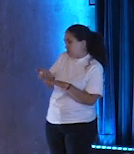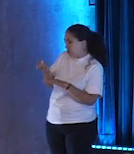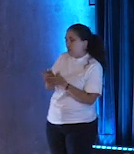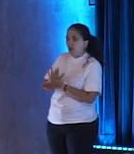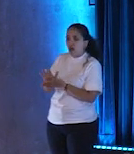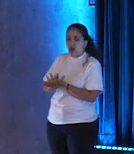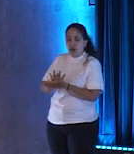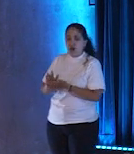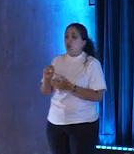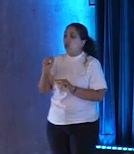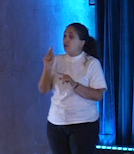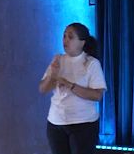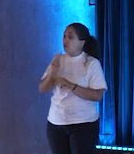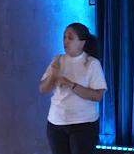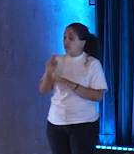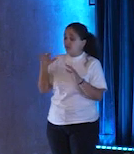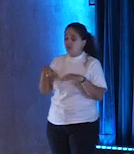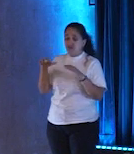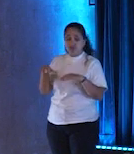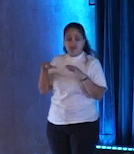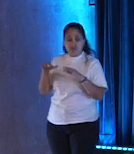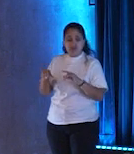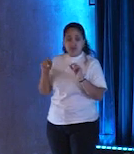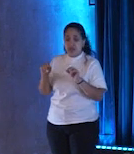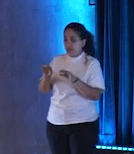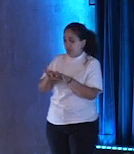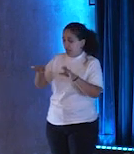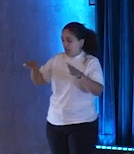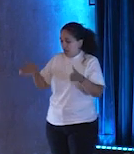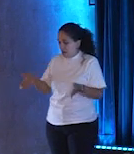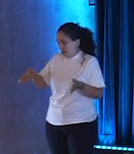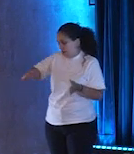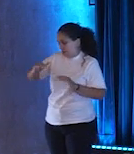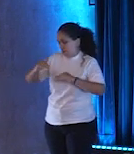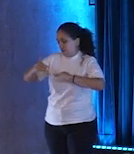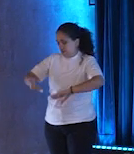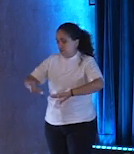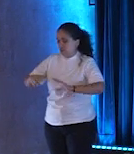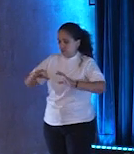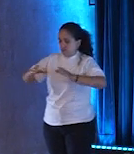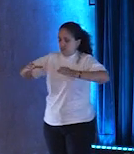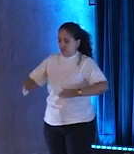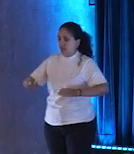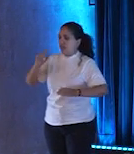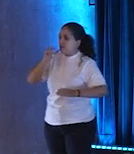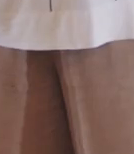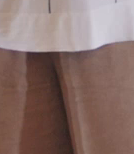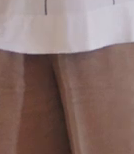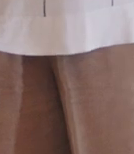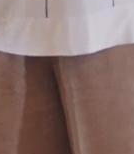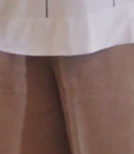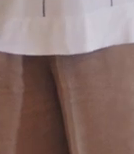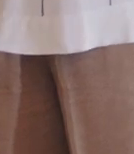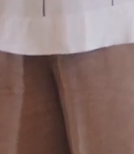que protegia a carga das chuvas eram essas abas que pendiam da tampa, por onde a água escorria,